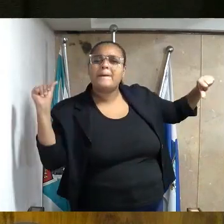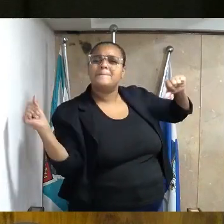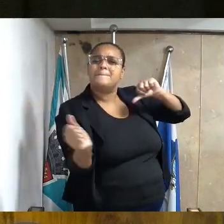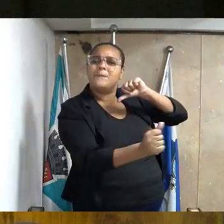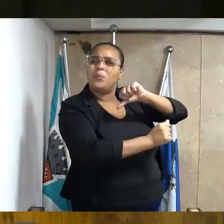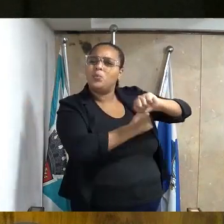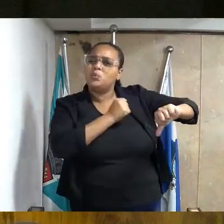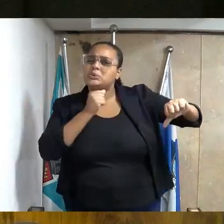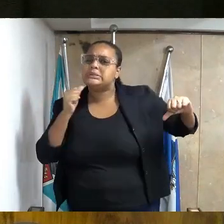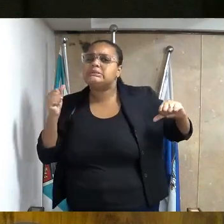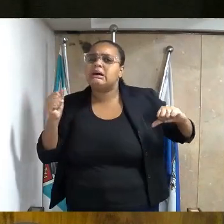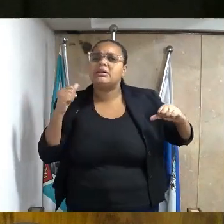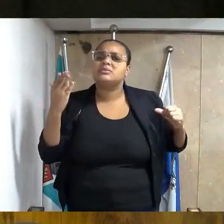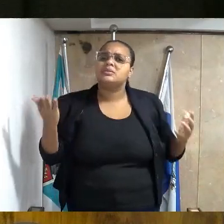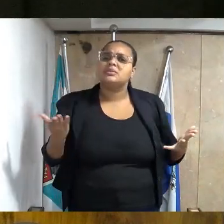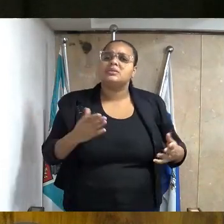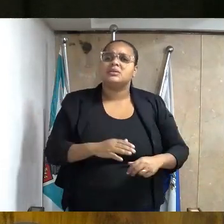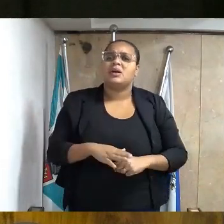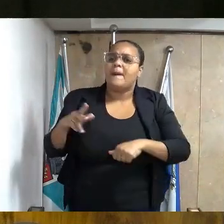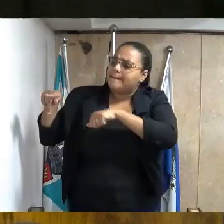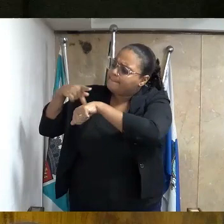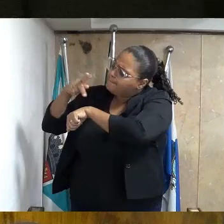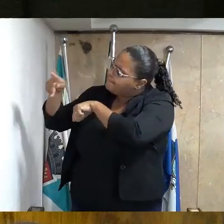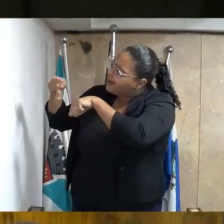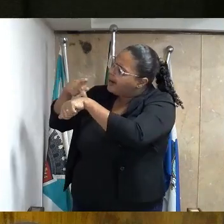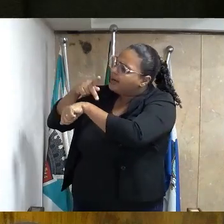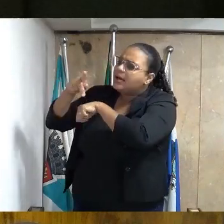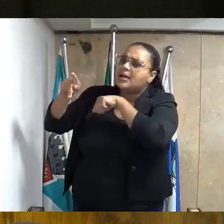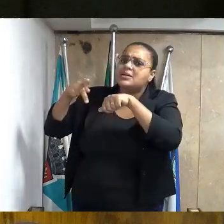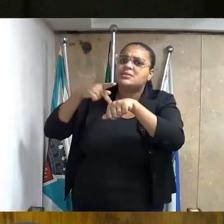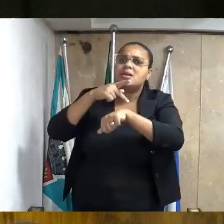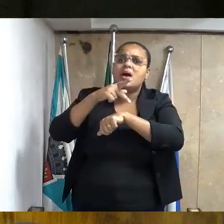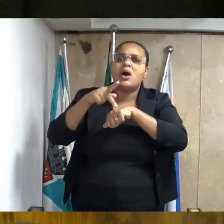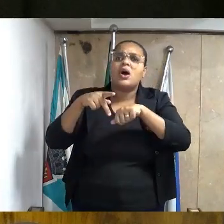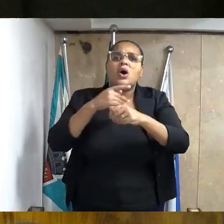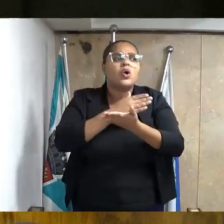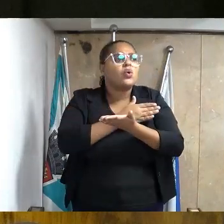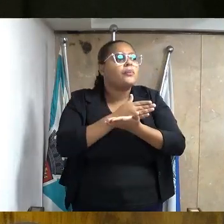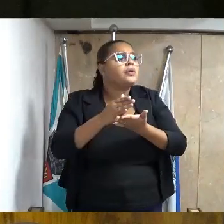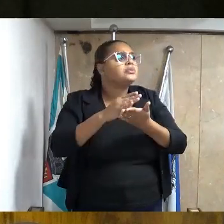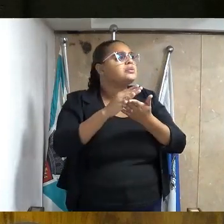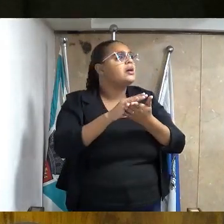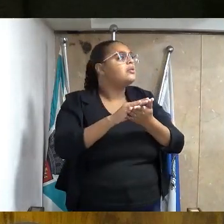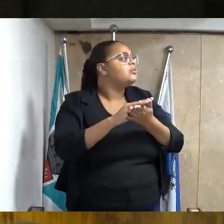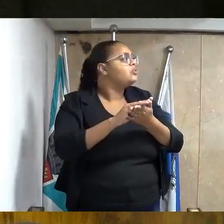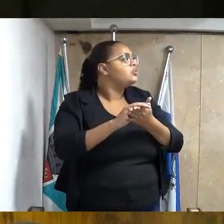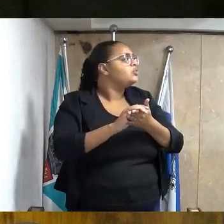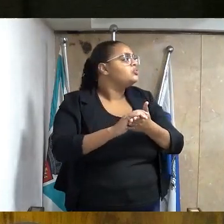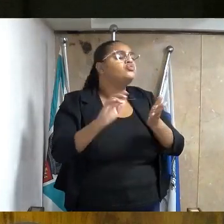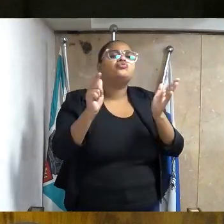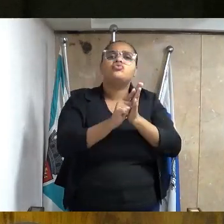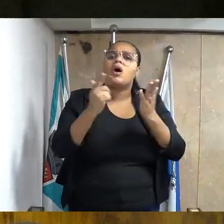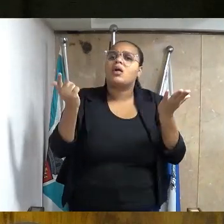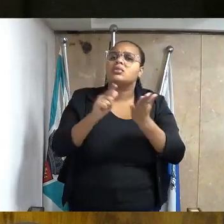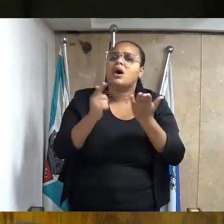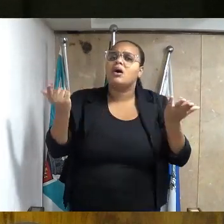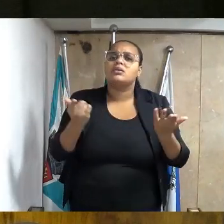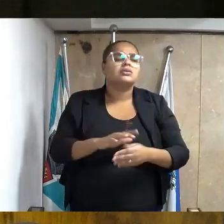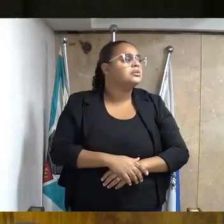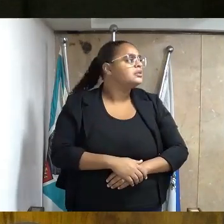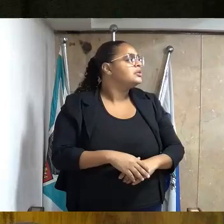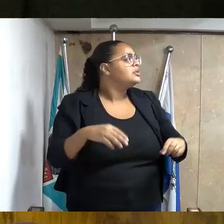radical em relação aos países que começaram a colocar na primeira página do jornal